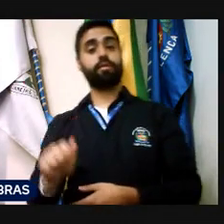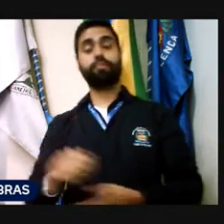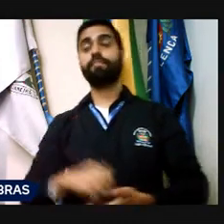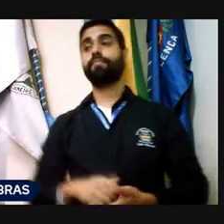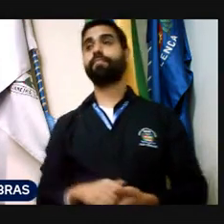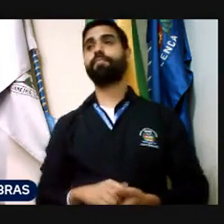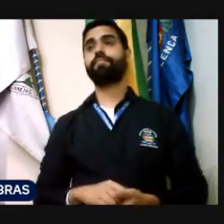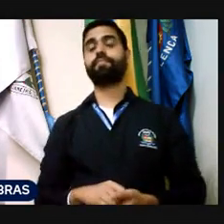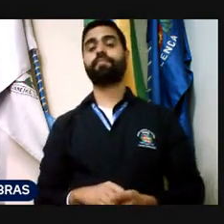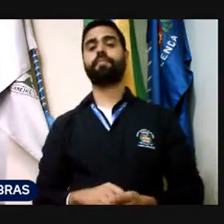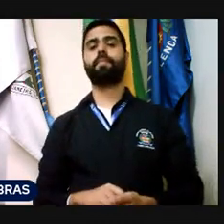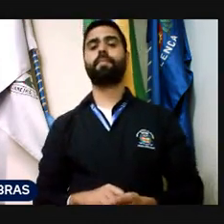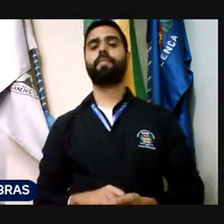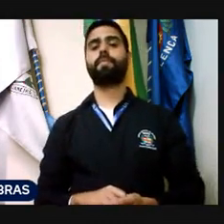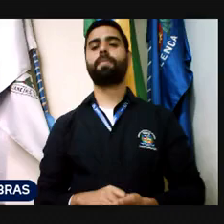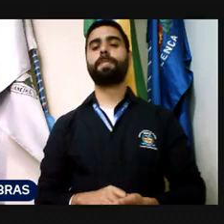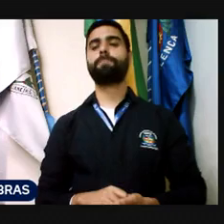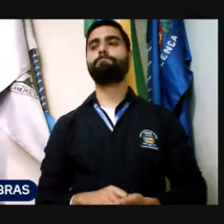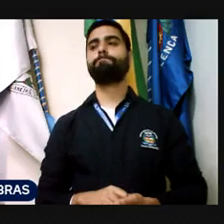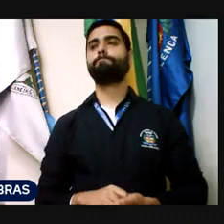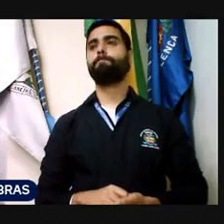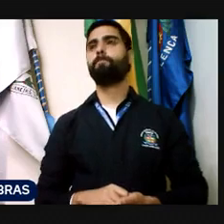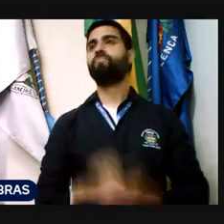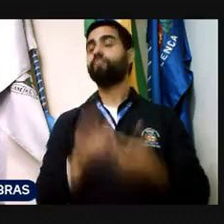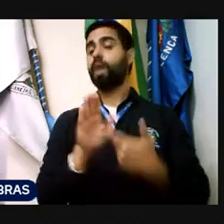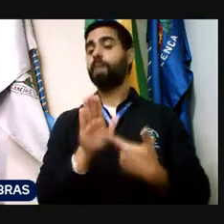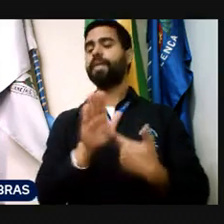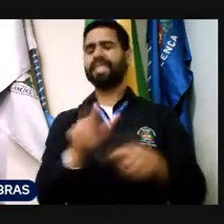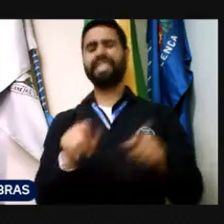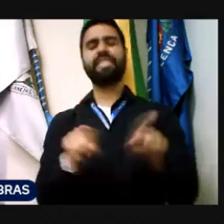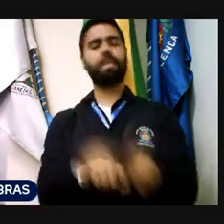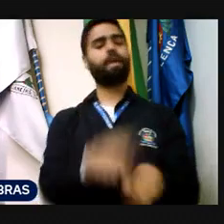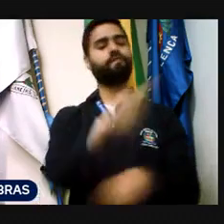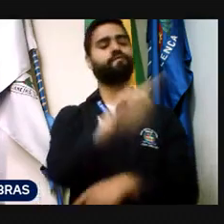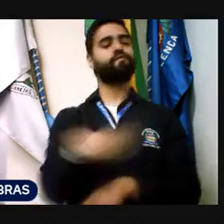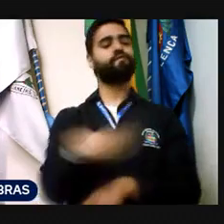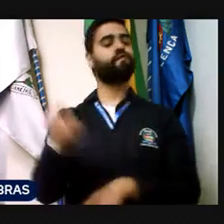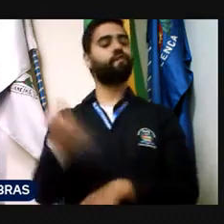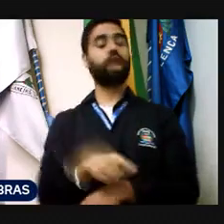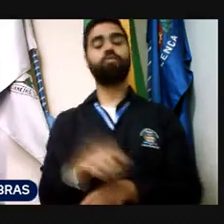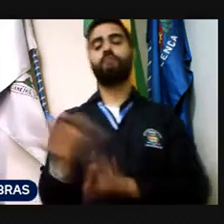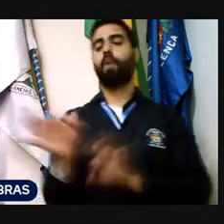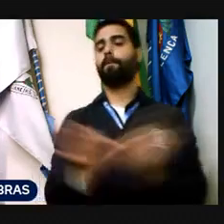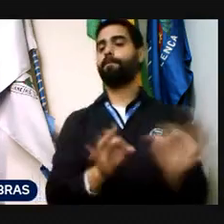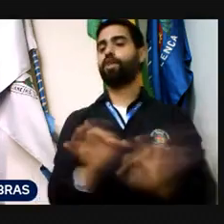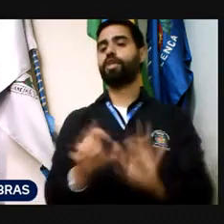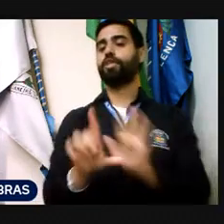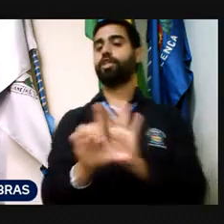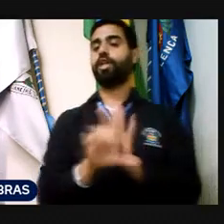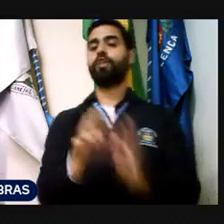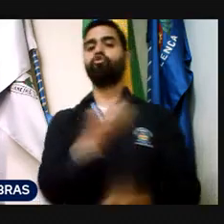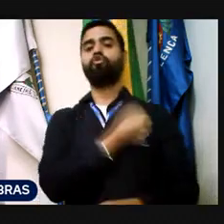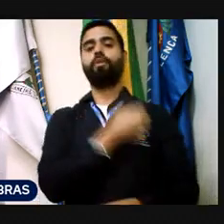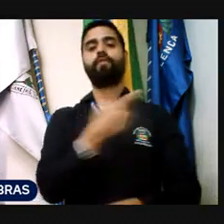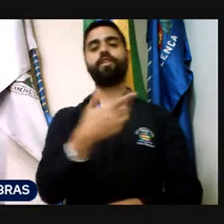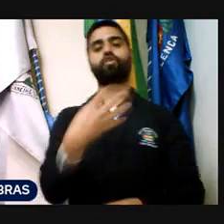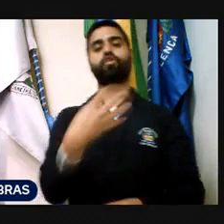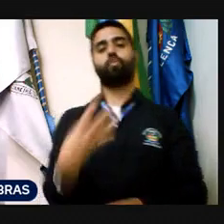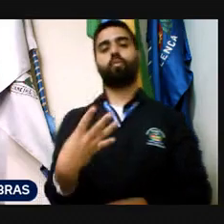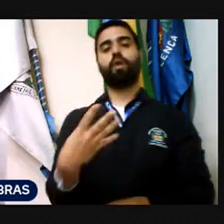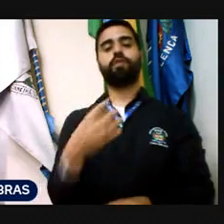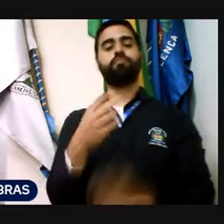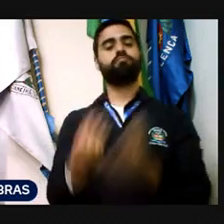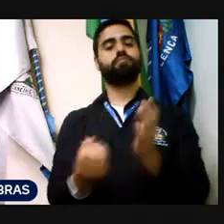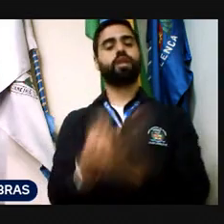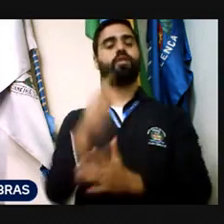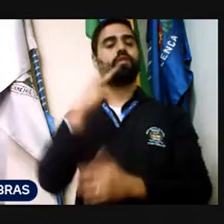do Município, vem apresentar tempestivamente veto total ao projeto de lei número 24, de autoria da